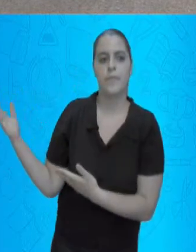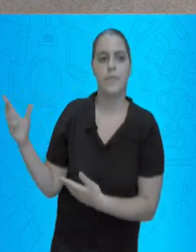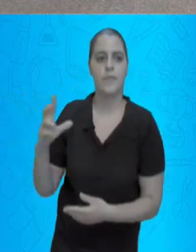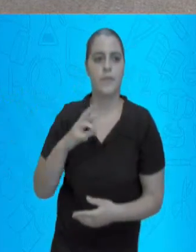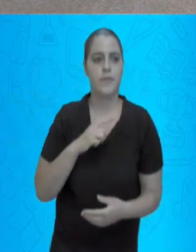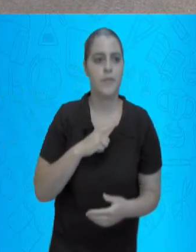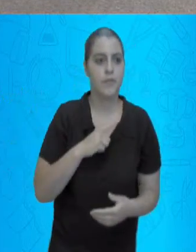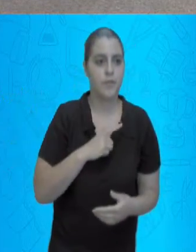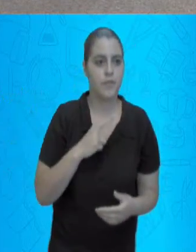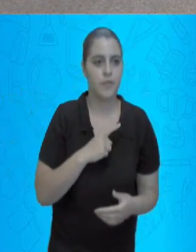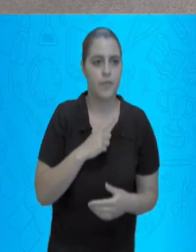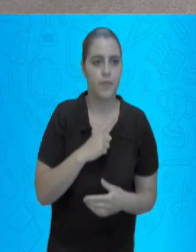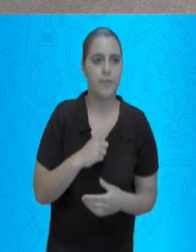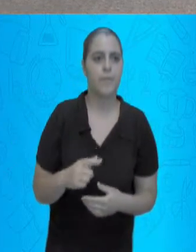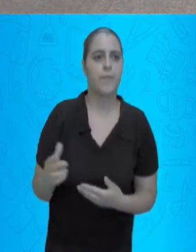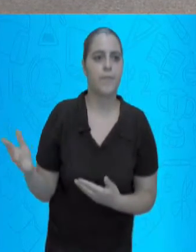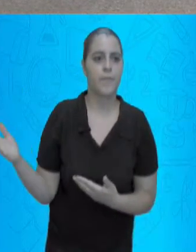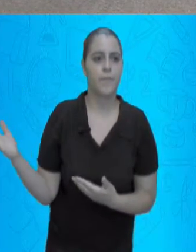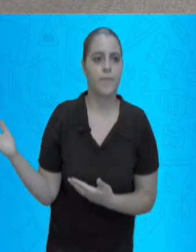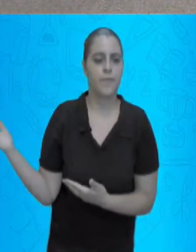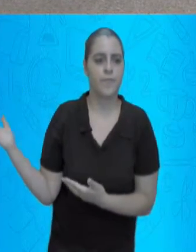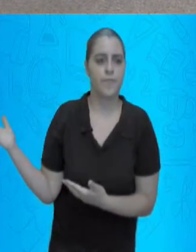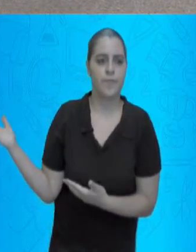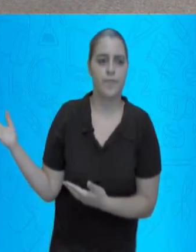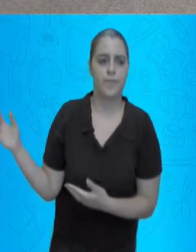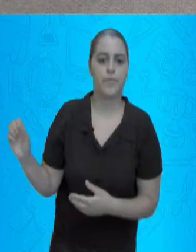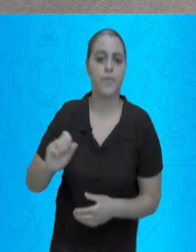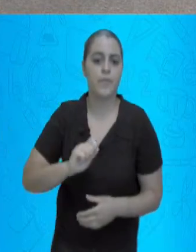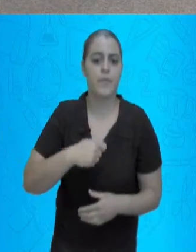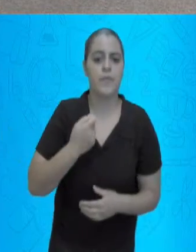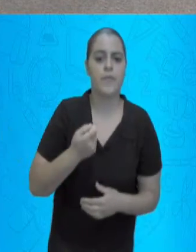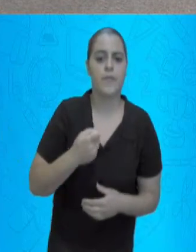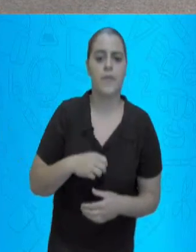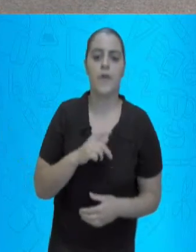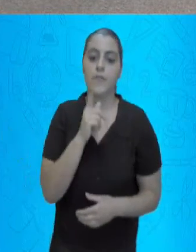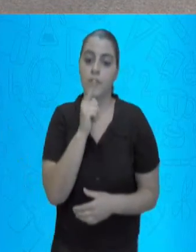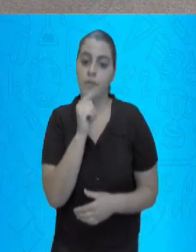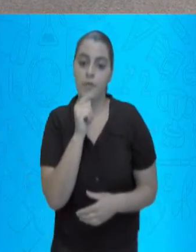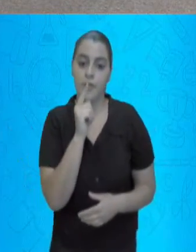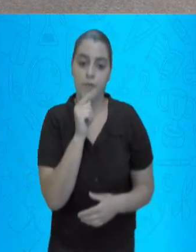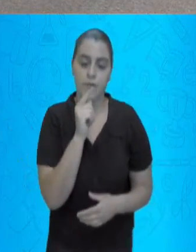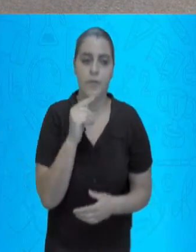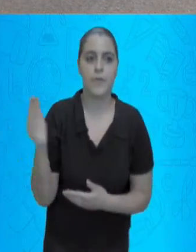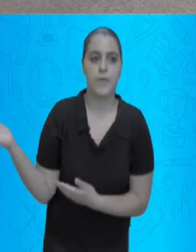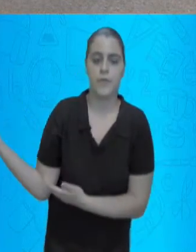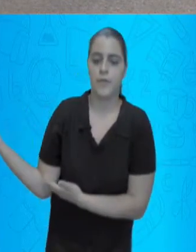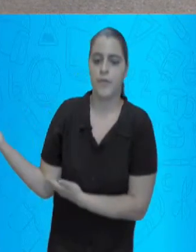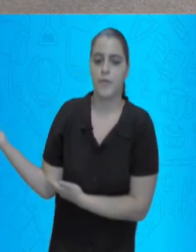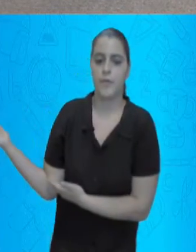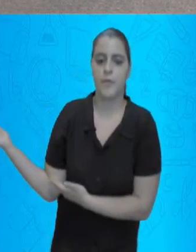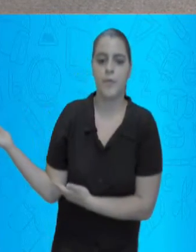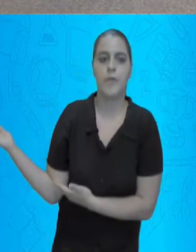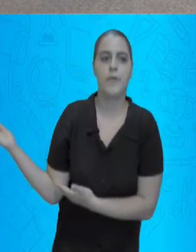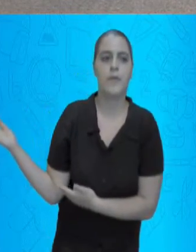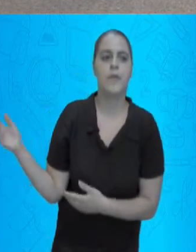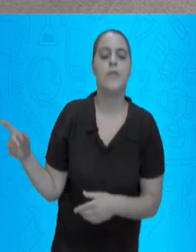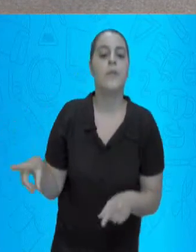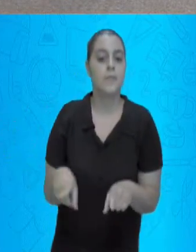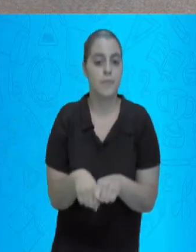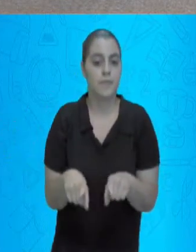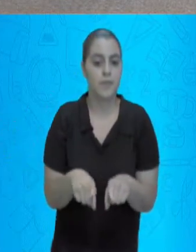tem um vestígio, um sinal de água por aqui, mas